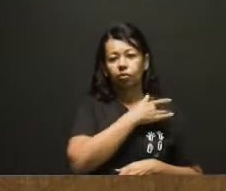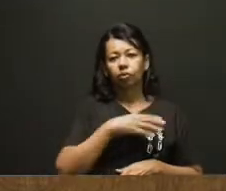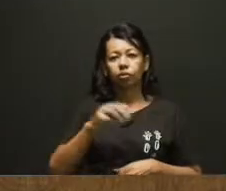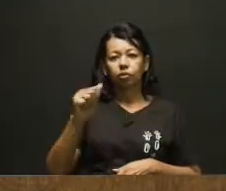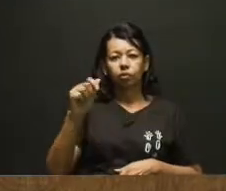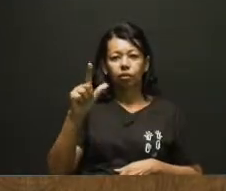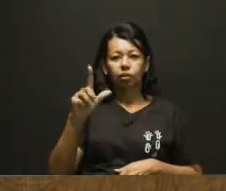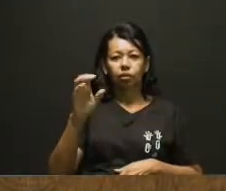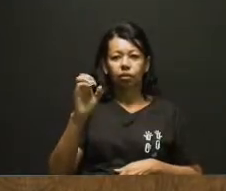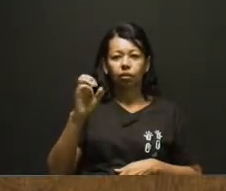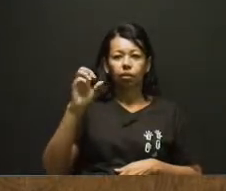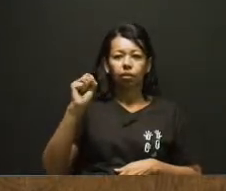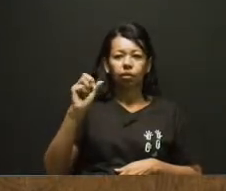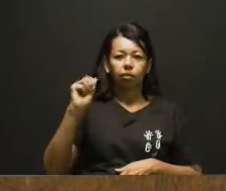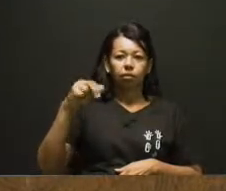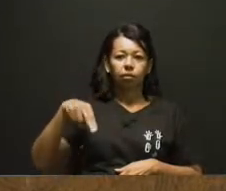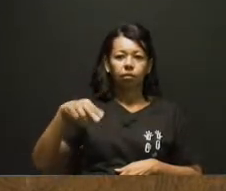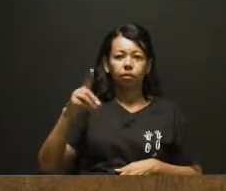alessandro